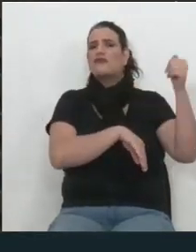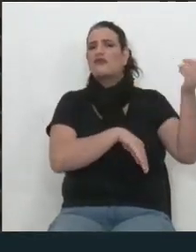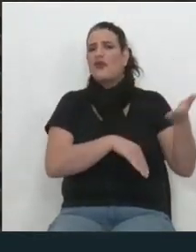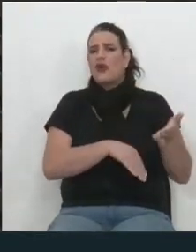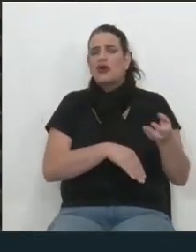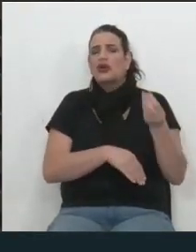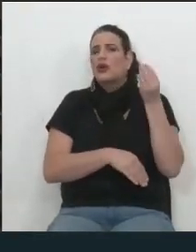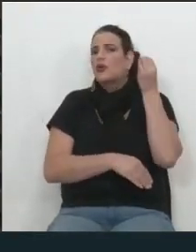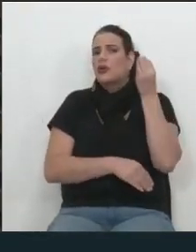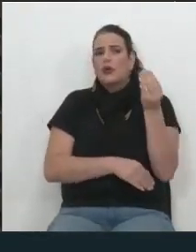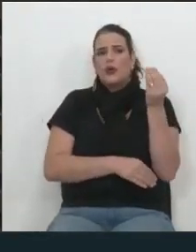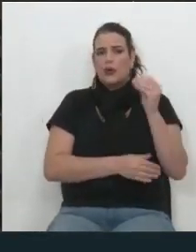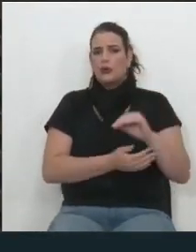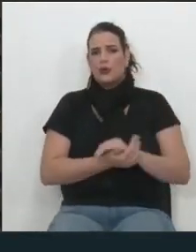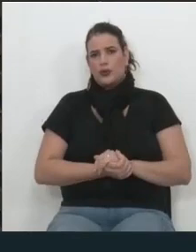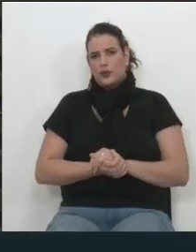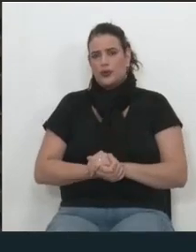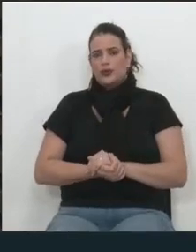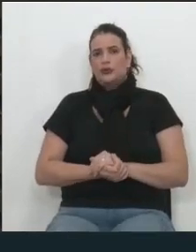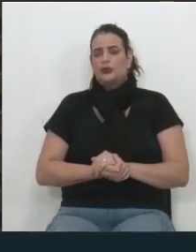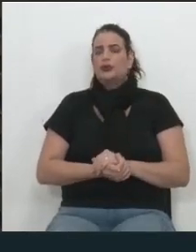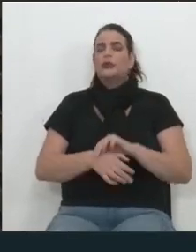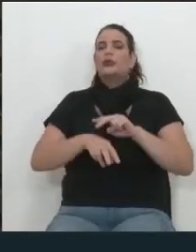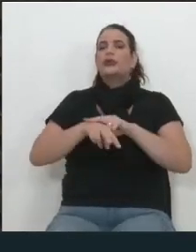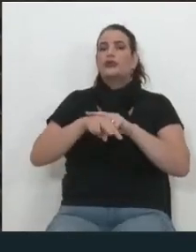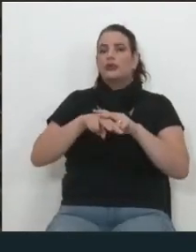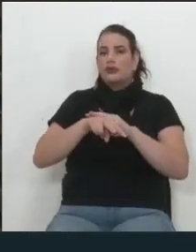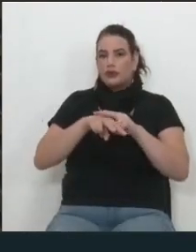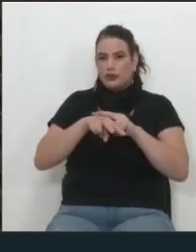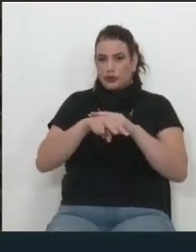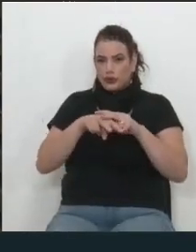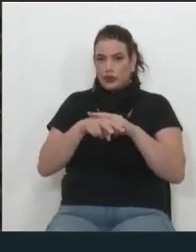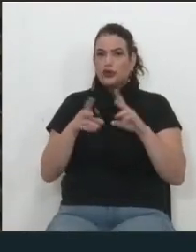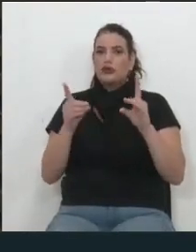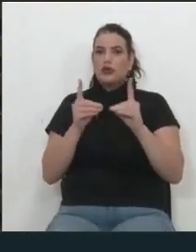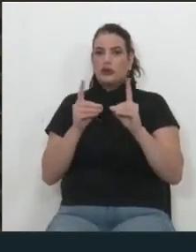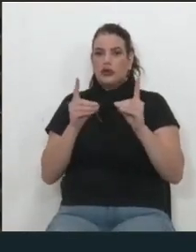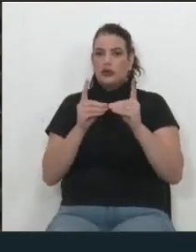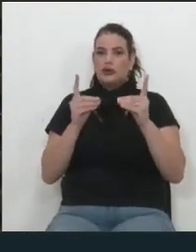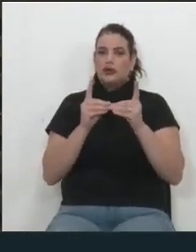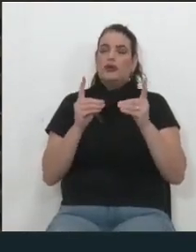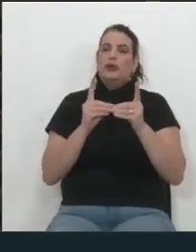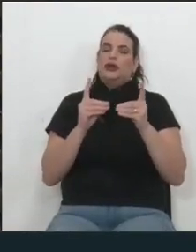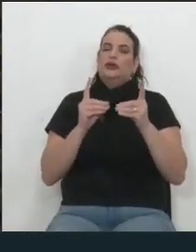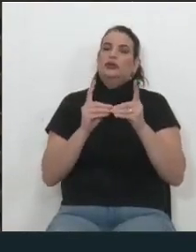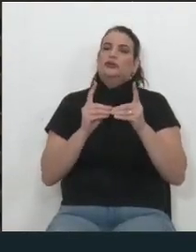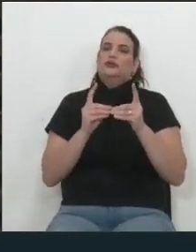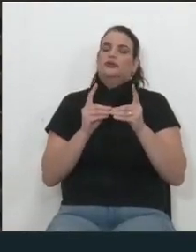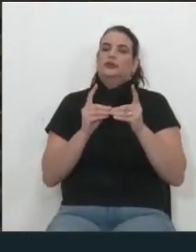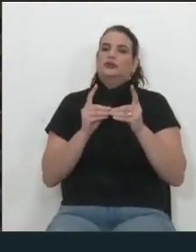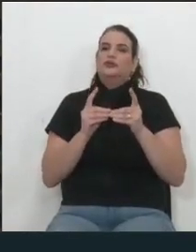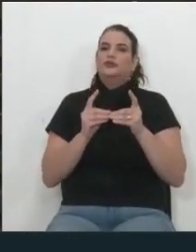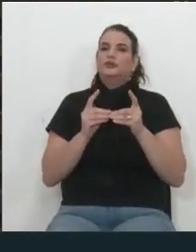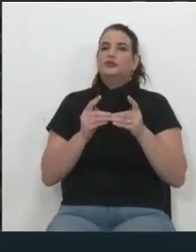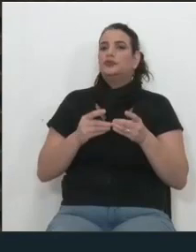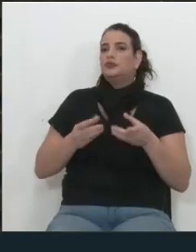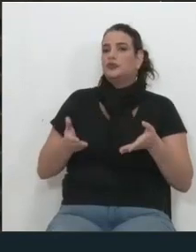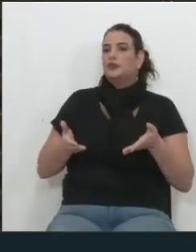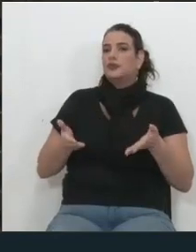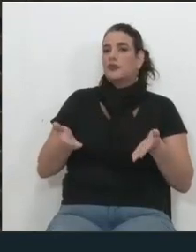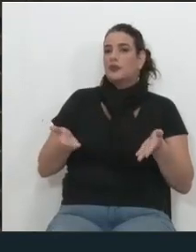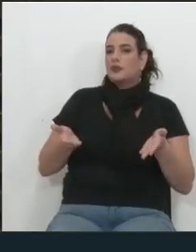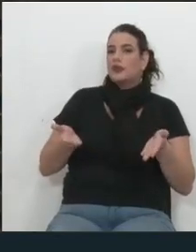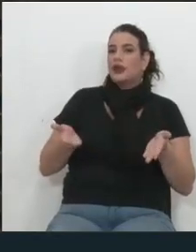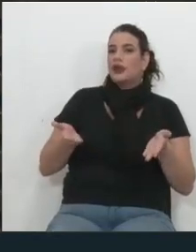isso? O verde, que é atendimento estado de saúde, que é para ir